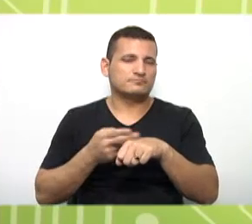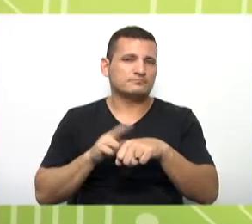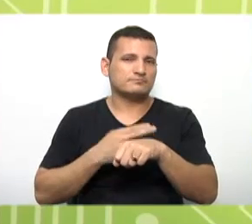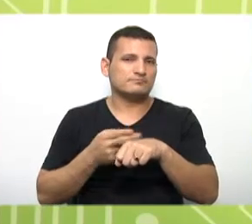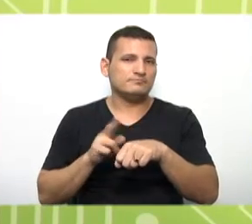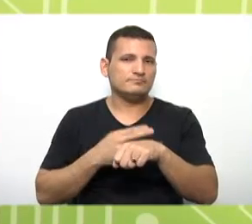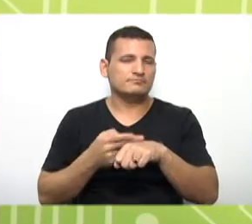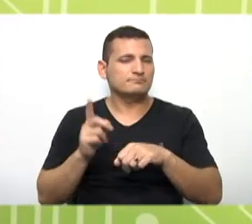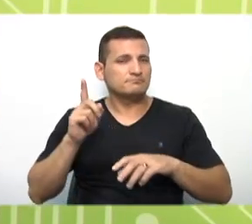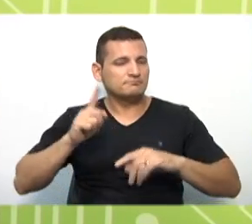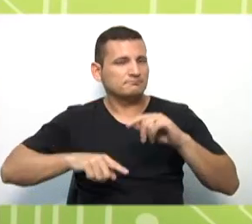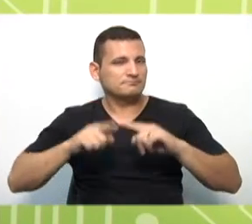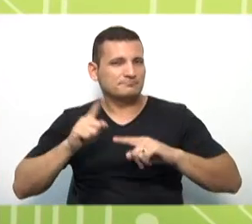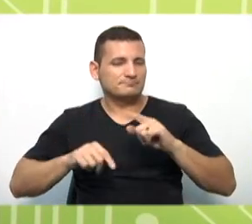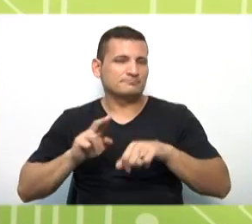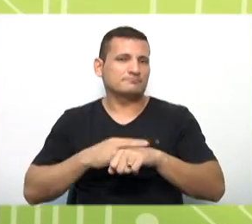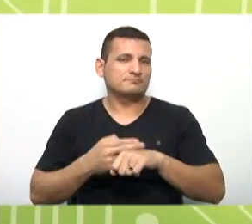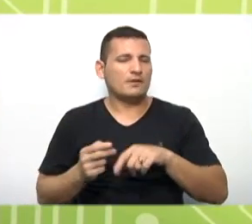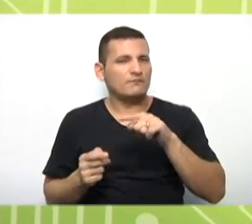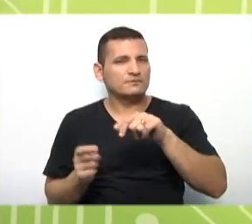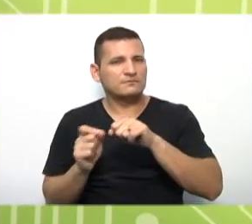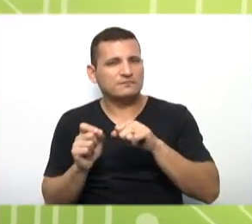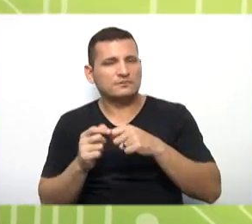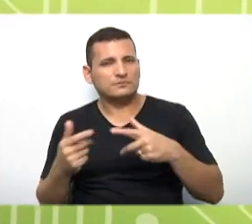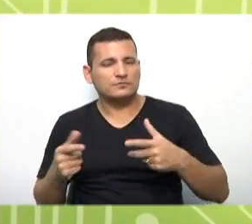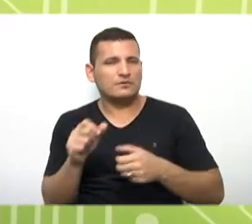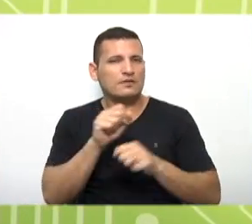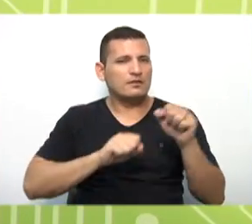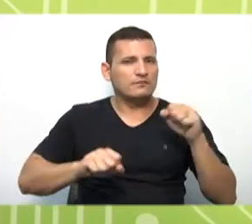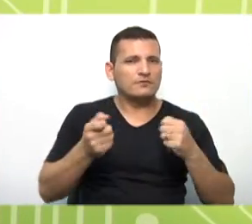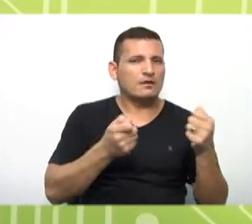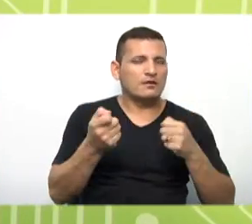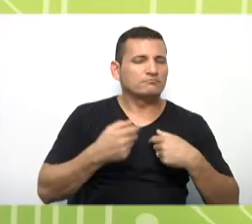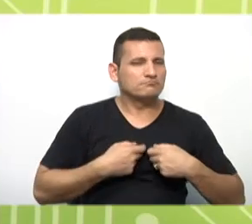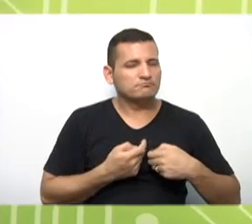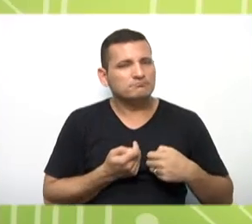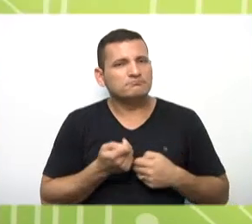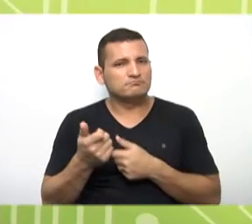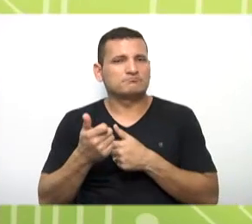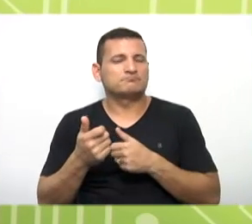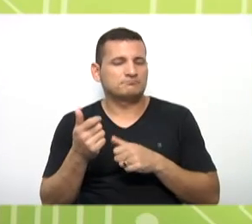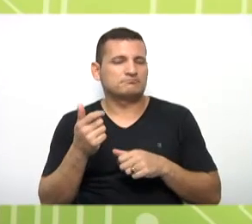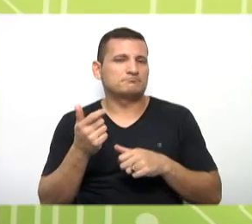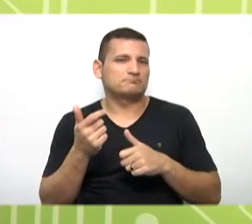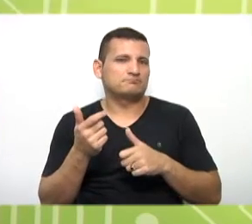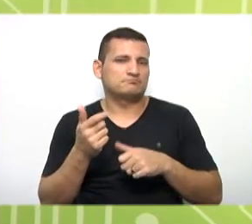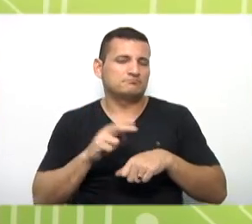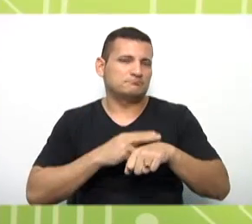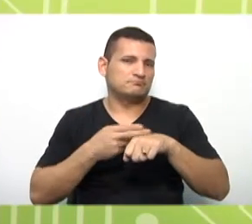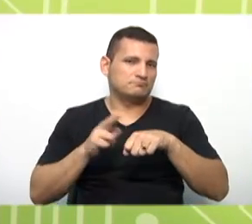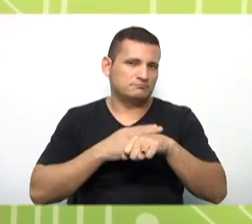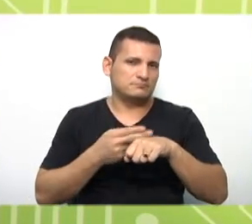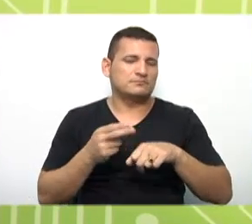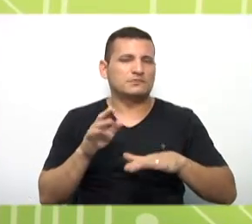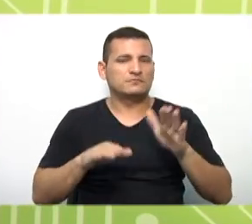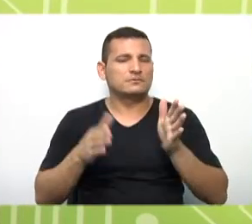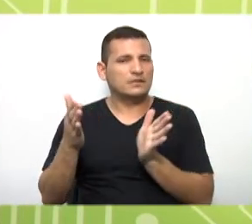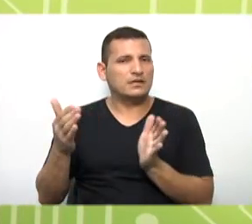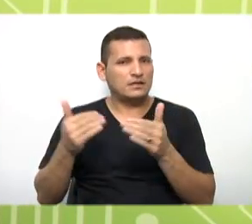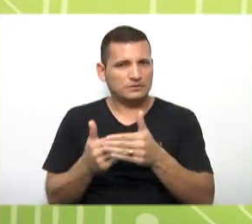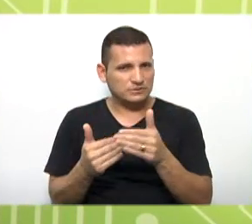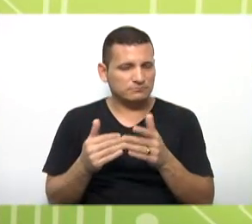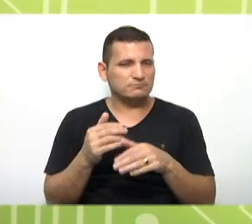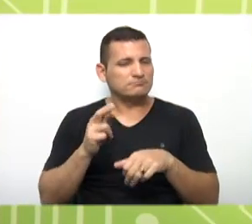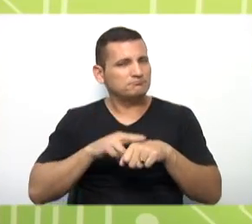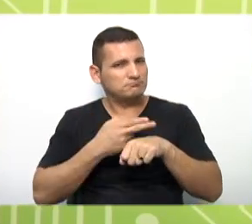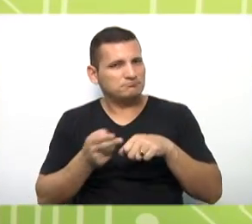recompensa material. Ah, você fez isso, lavou o carro, vou te dar um chocolate. Às vezes dá uma caixa de bombom e aí a gente